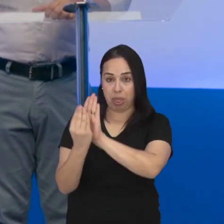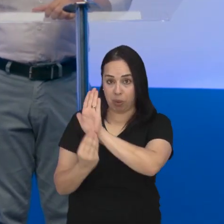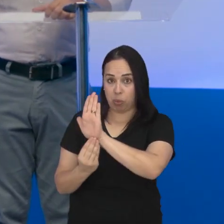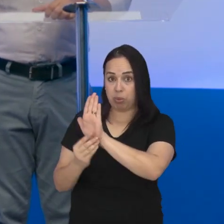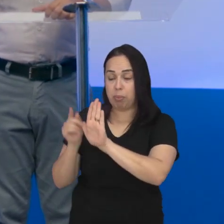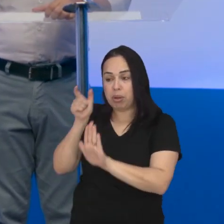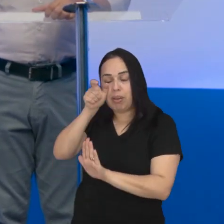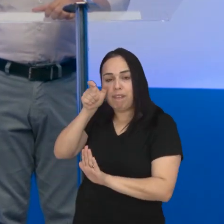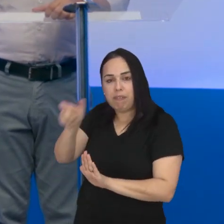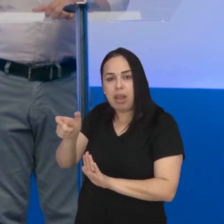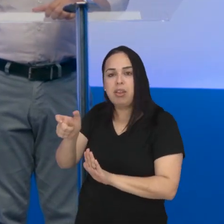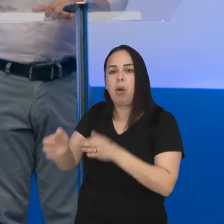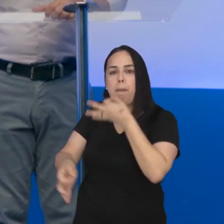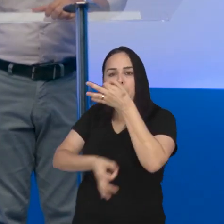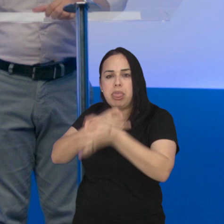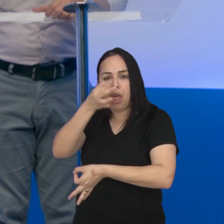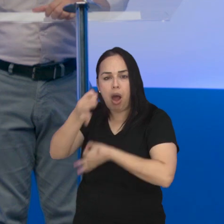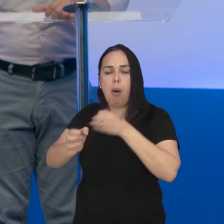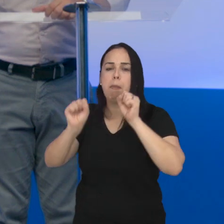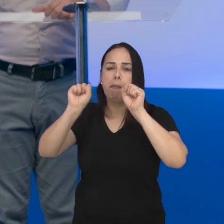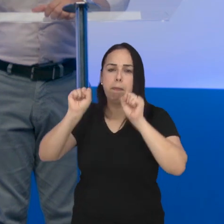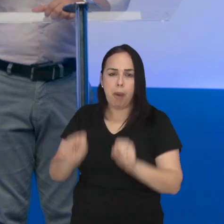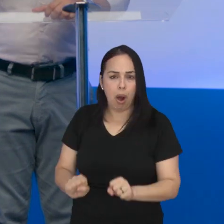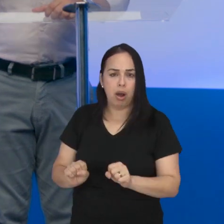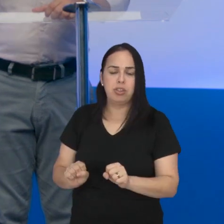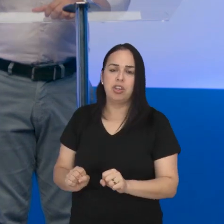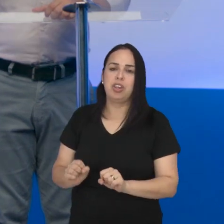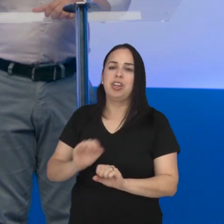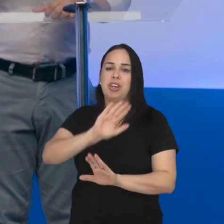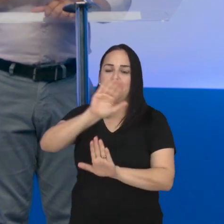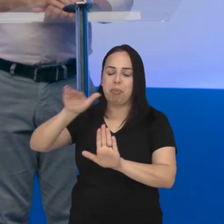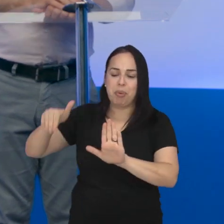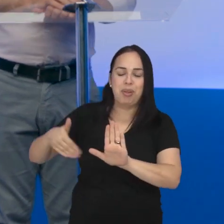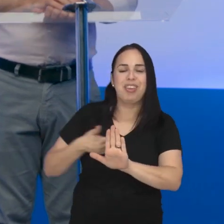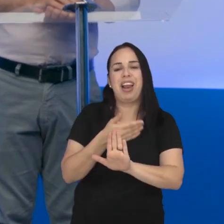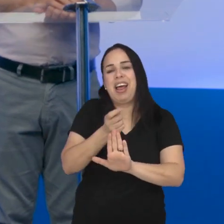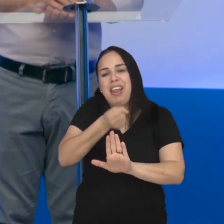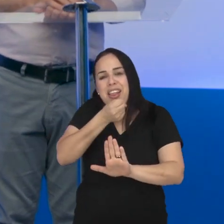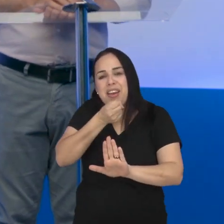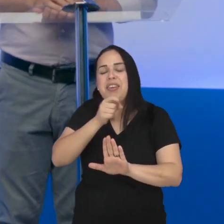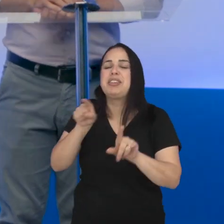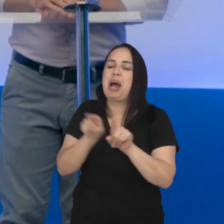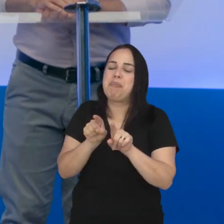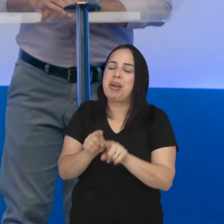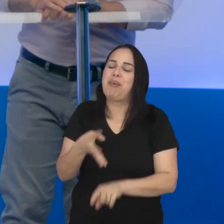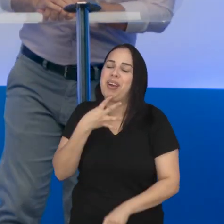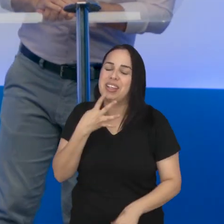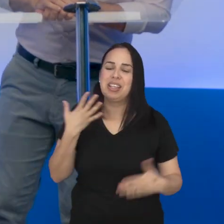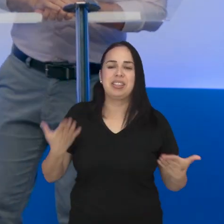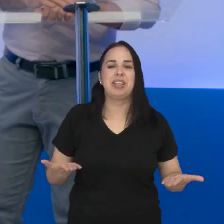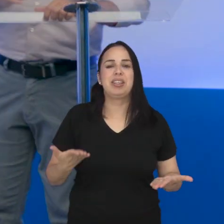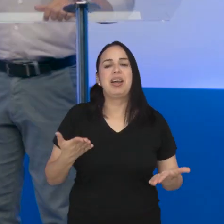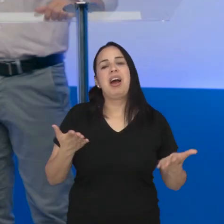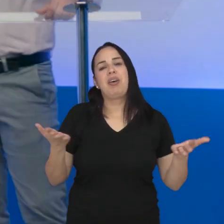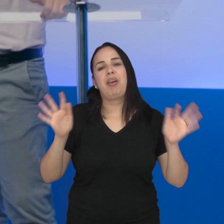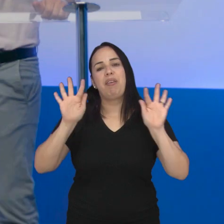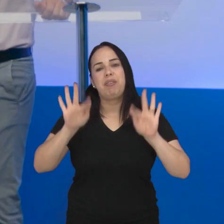conteúdo, você pode interagir com a gente também, além de conhecer os nossos bastidores. Feito o convite, eu